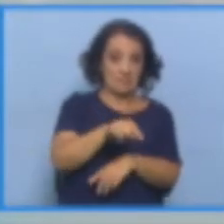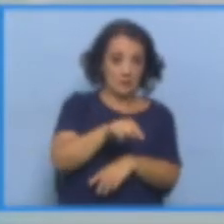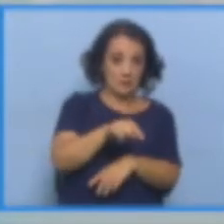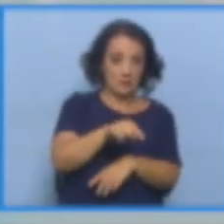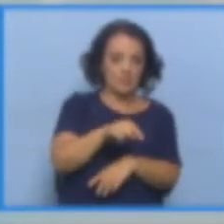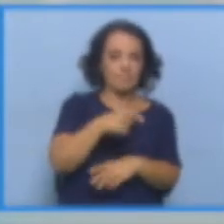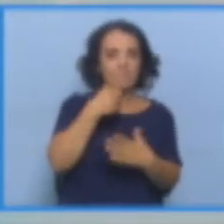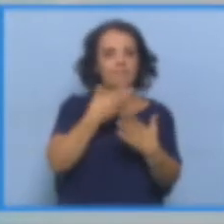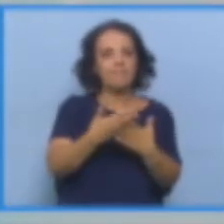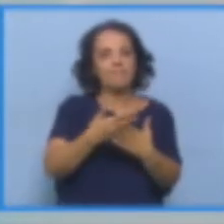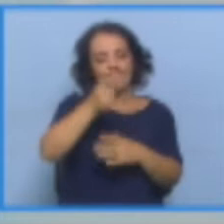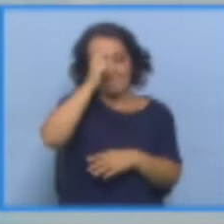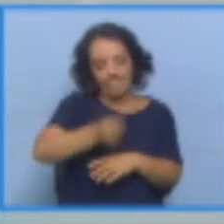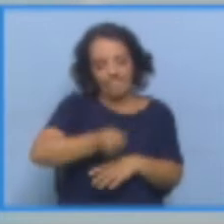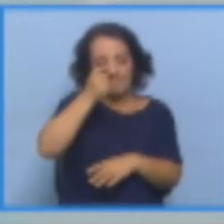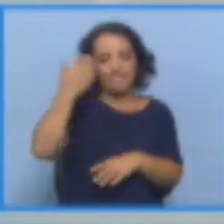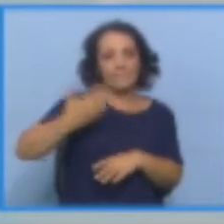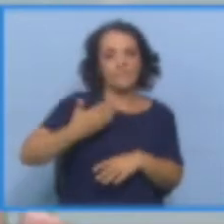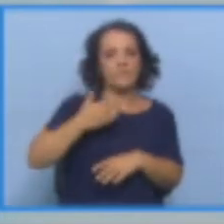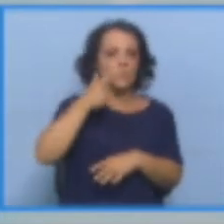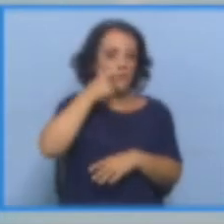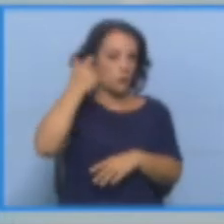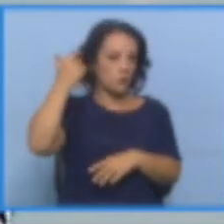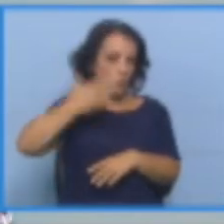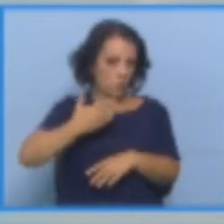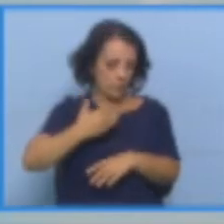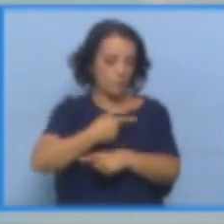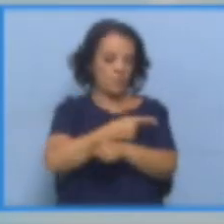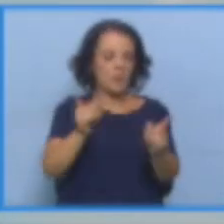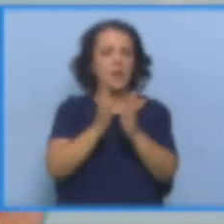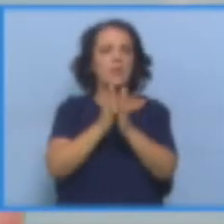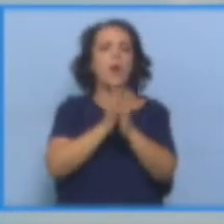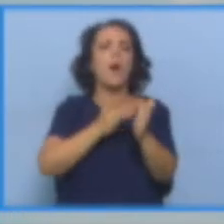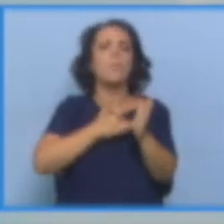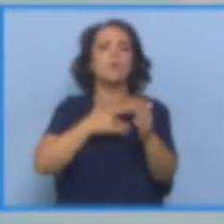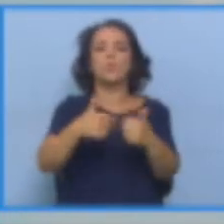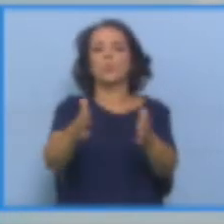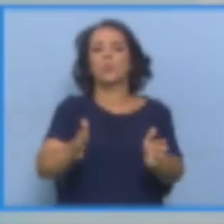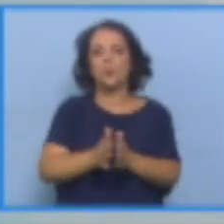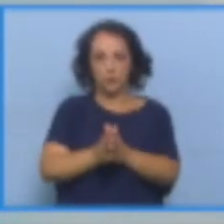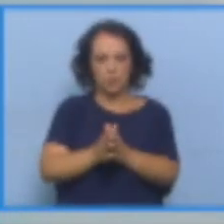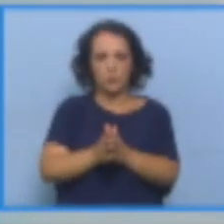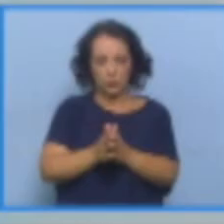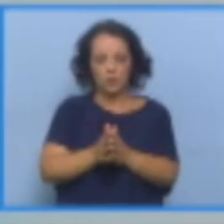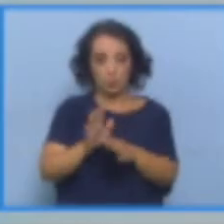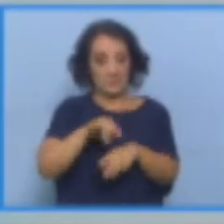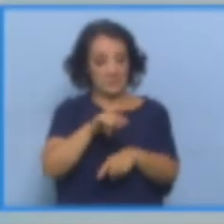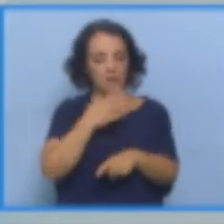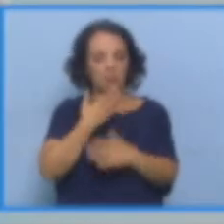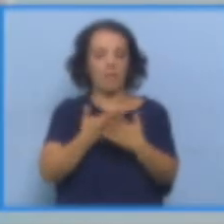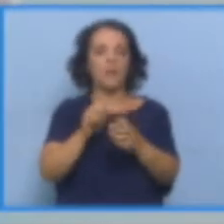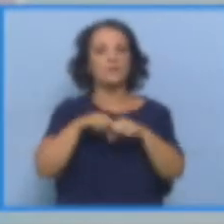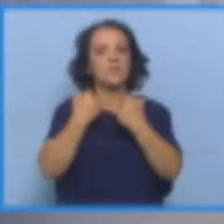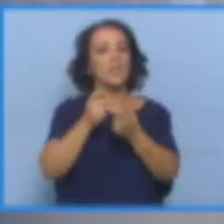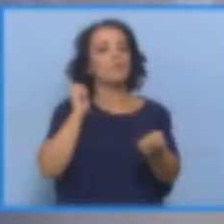da promissão da dignidade humana de quem este ama, este Deus que ama todas as pessoas, por causa disto eu saio, por causa disto eu vou transformar a sociedade. Muito